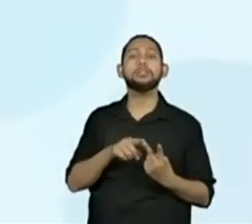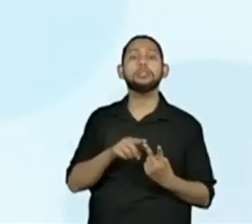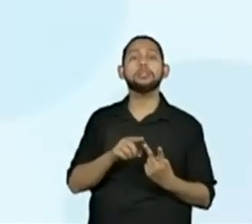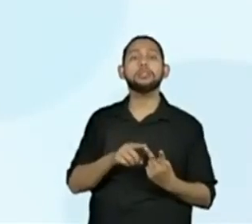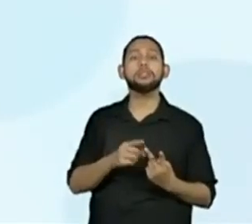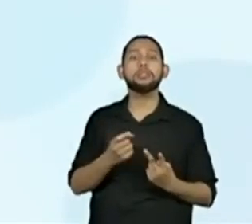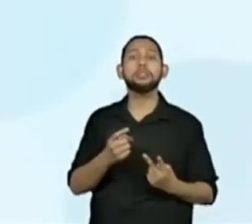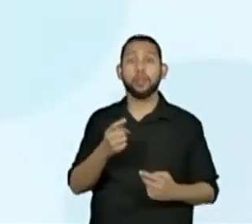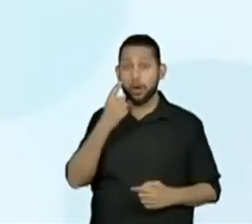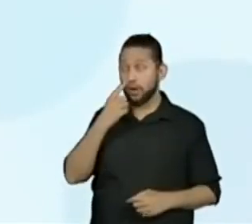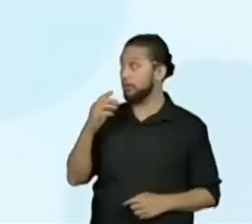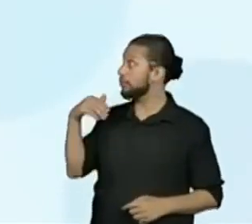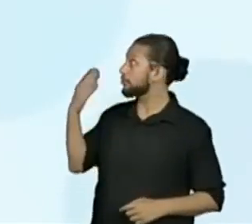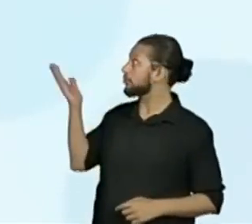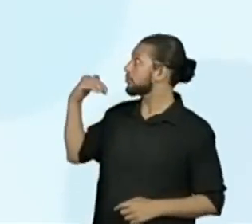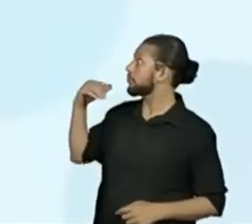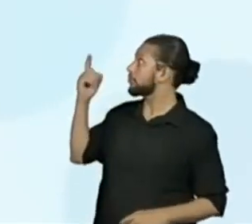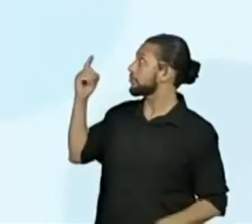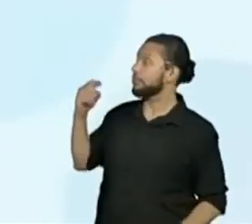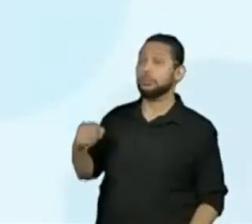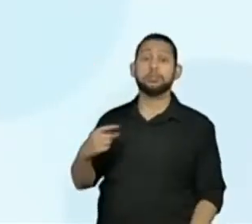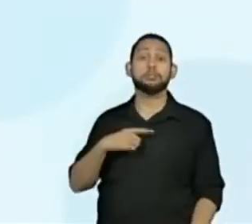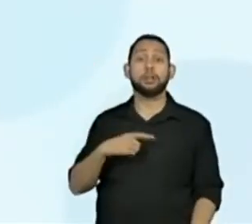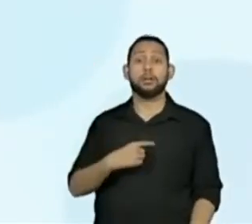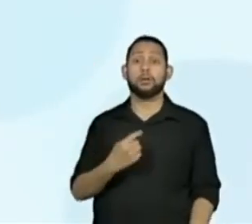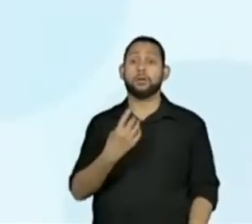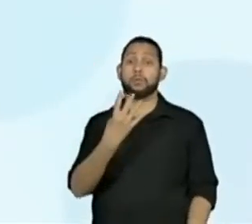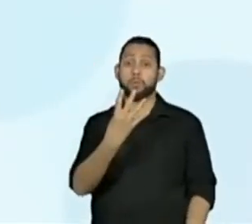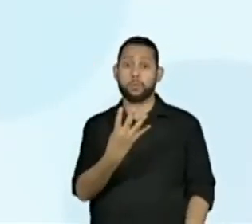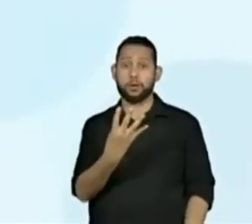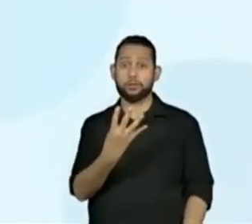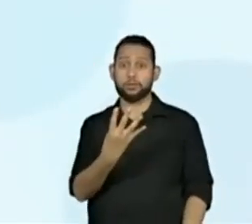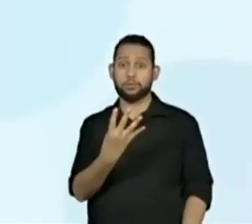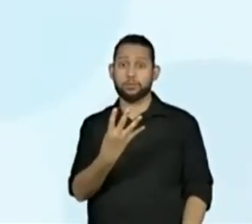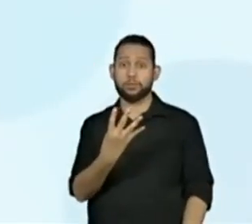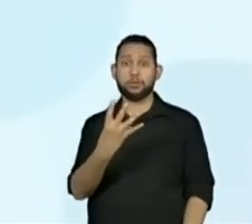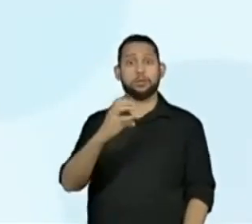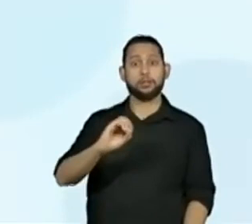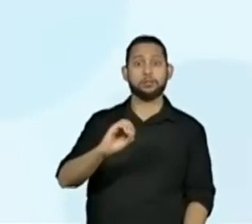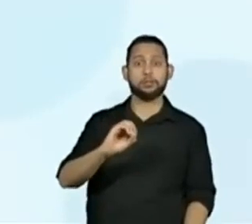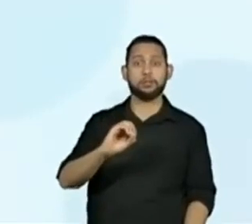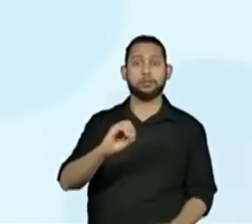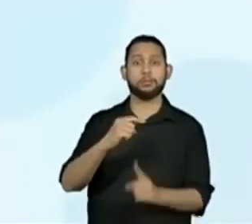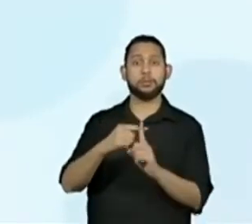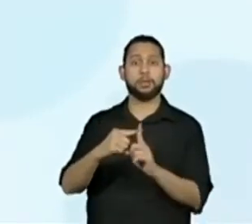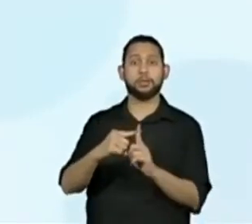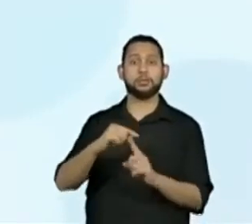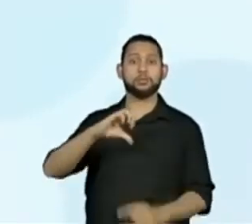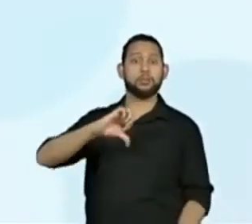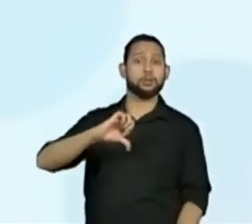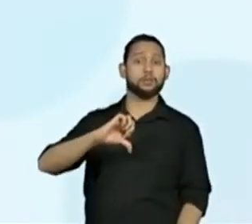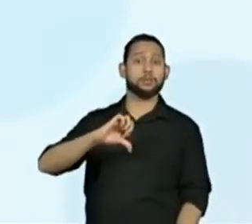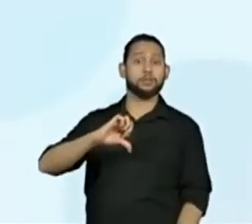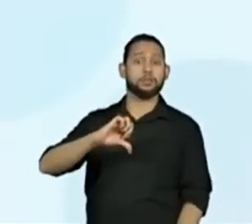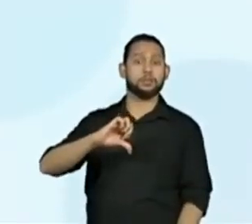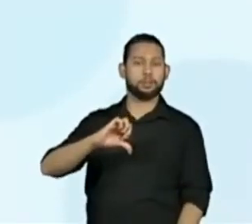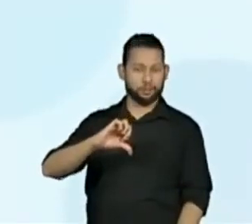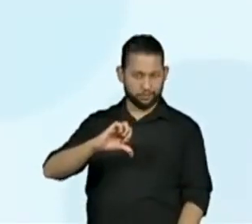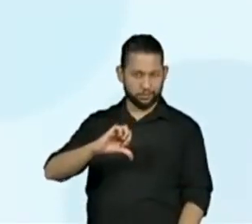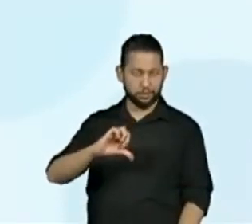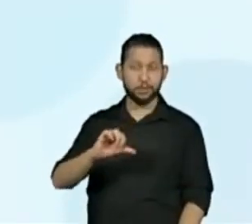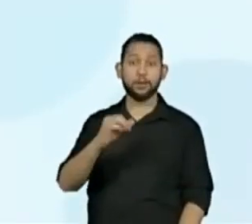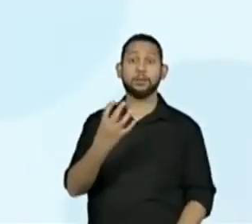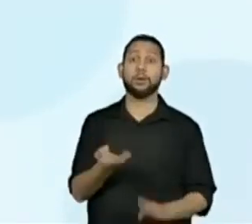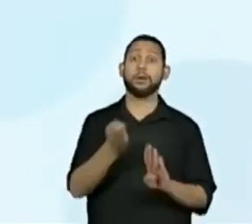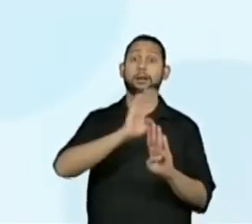só. 4 dezenas e 9 unidades. O 4 na casa da dezena, na posição da dezena, ele representa o